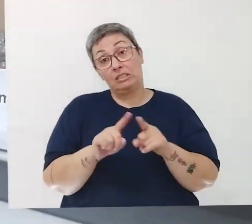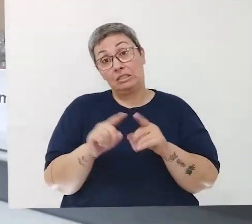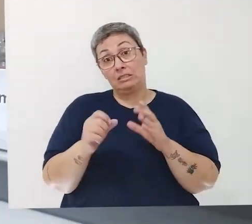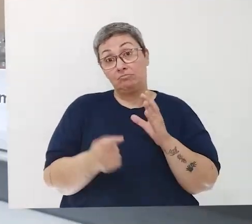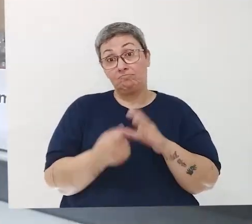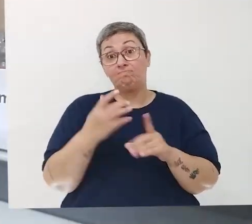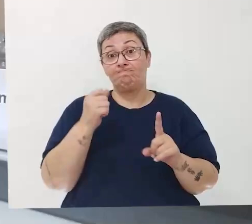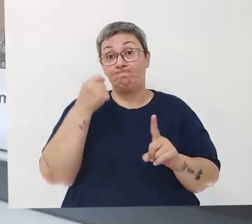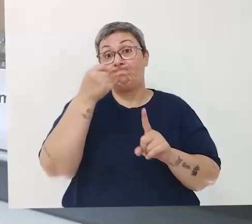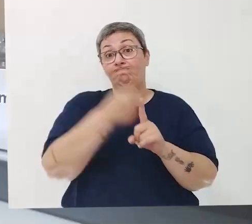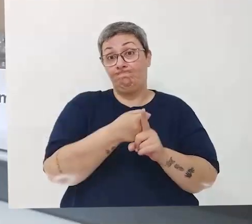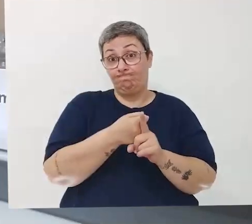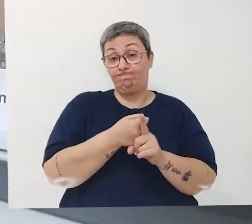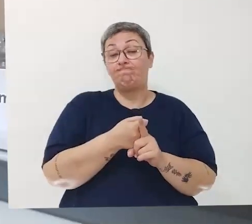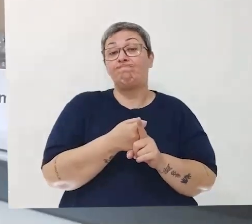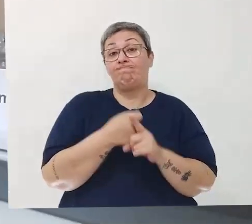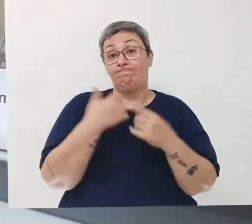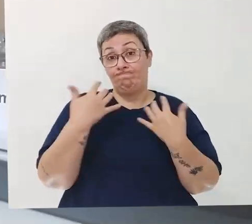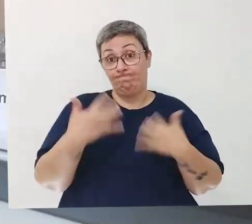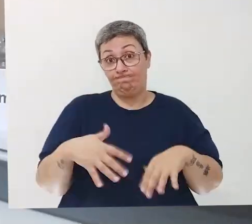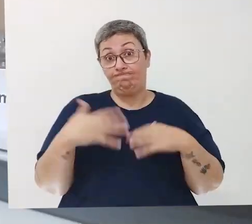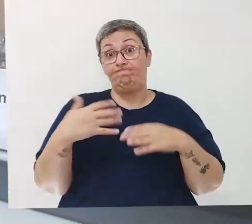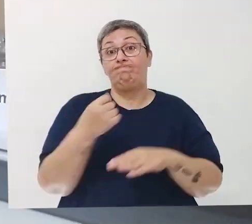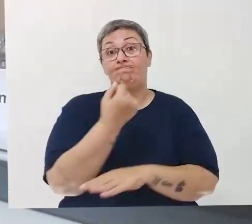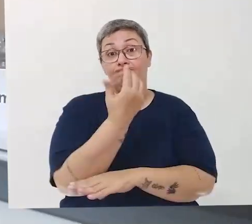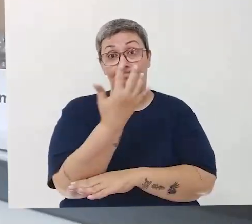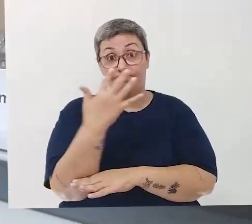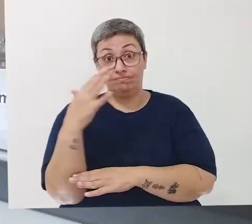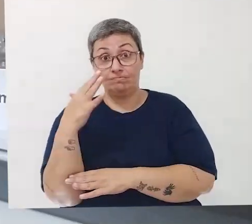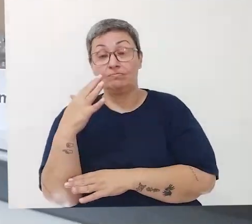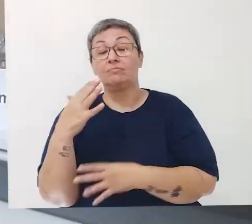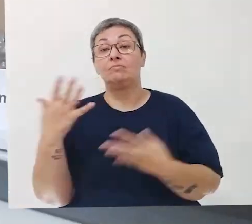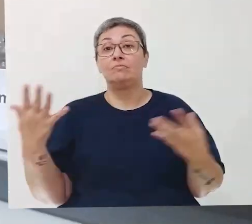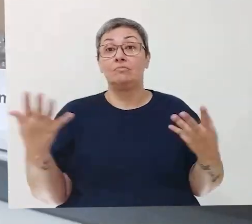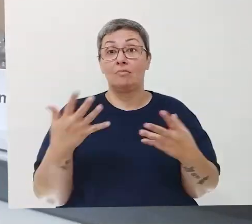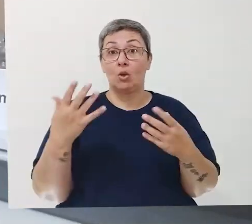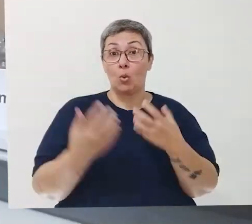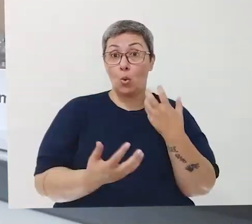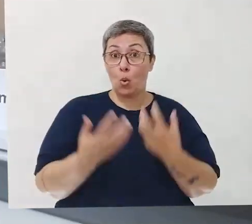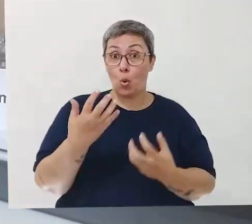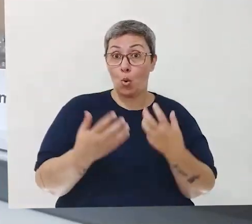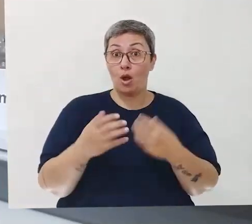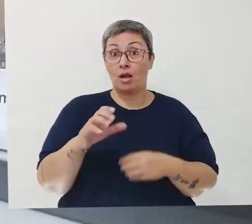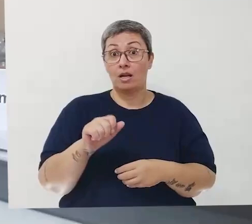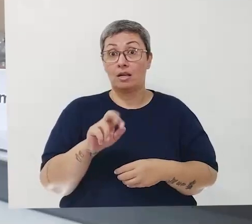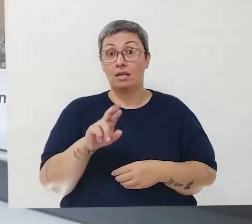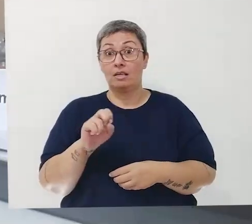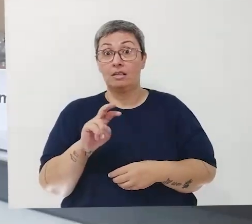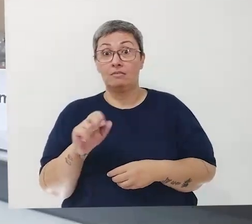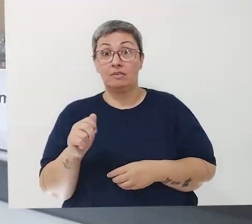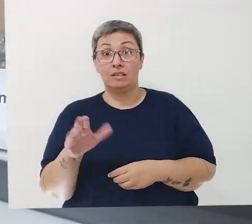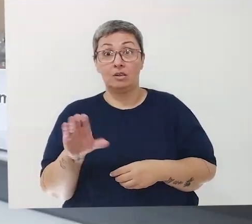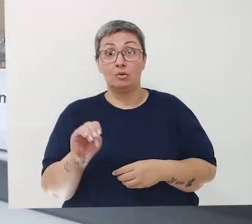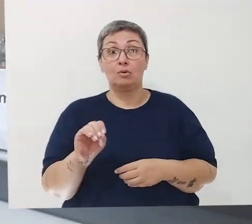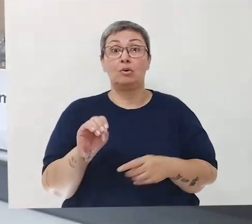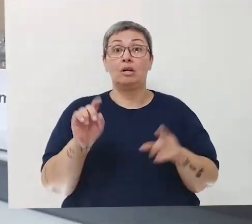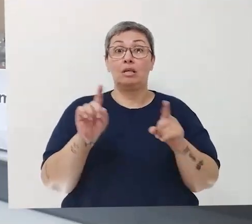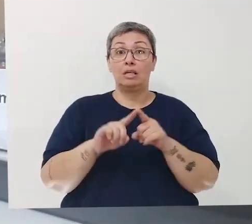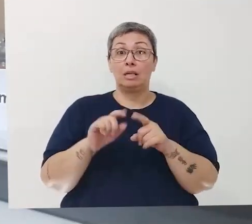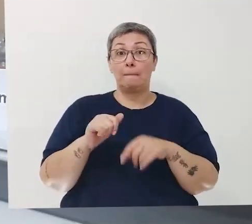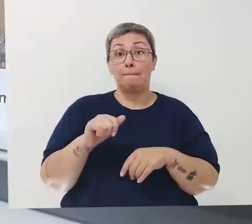gerando impactos grandes ao meio ambiente, né? A queima do carvão vegetal